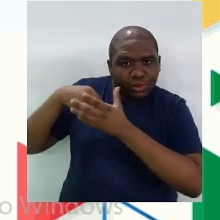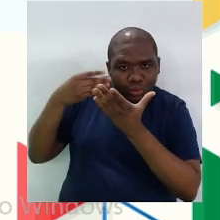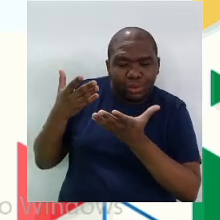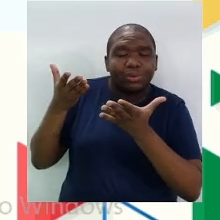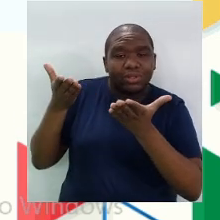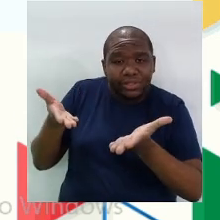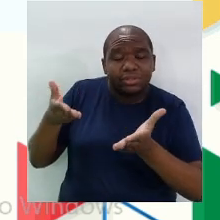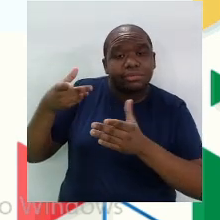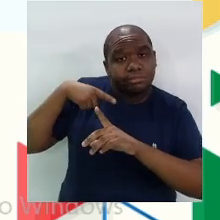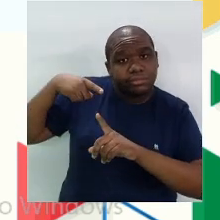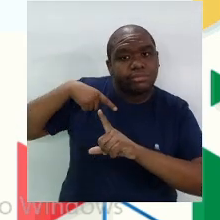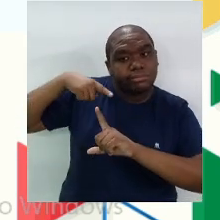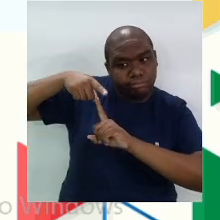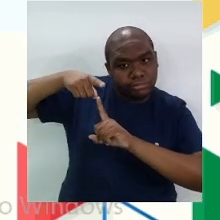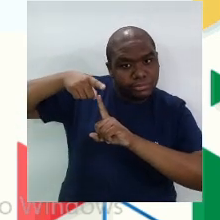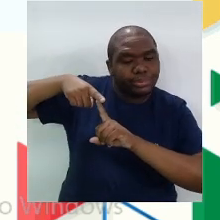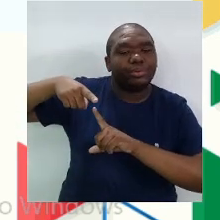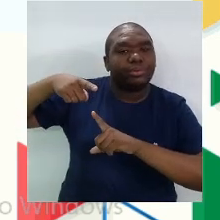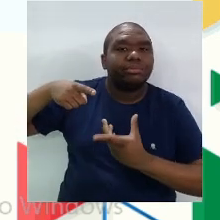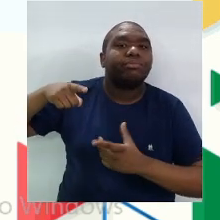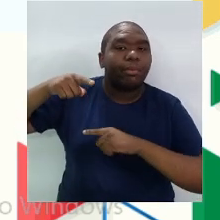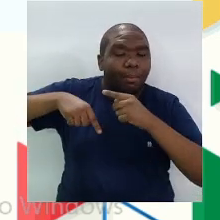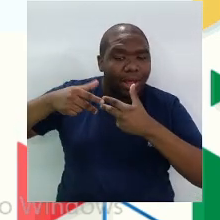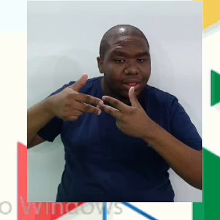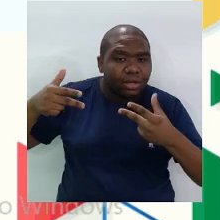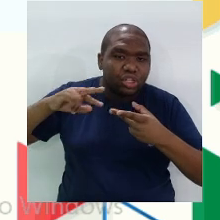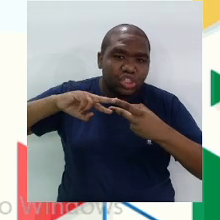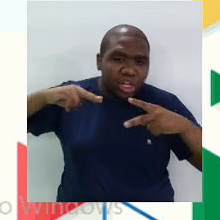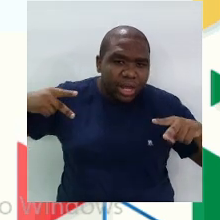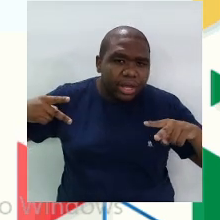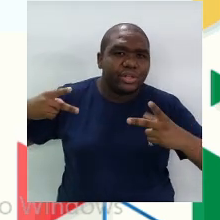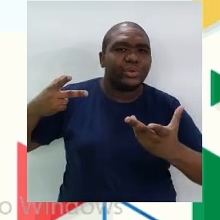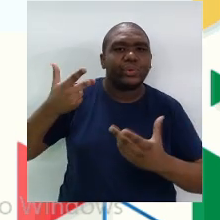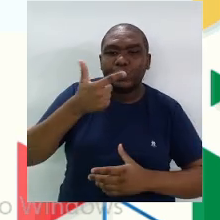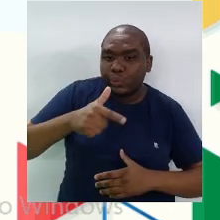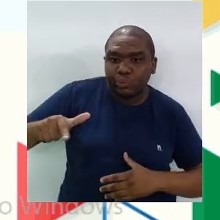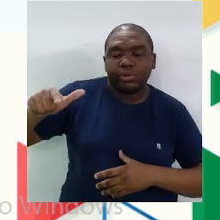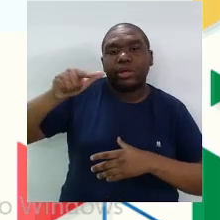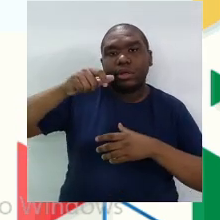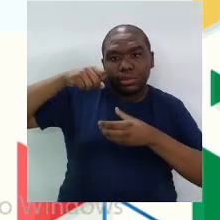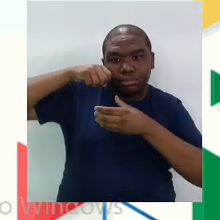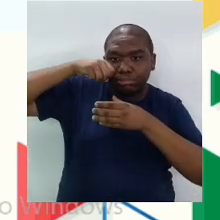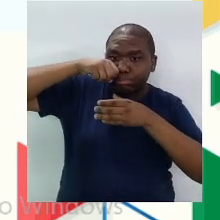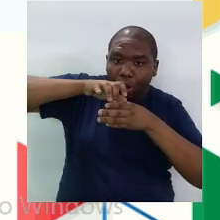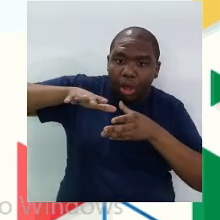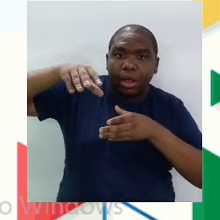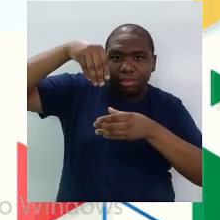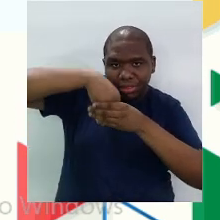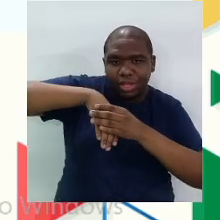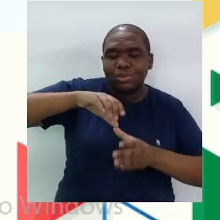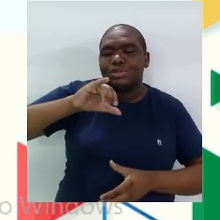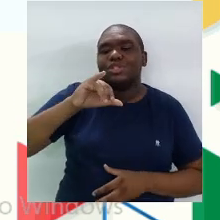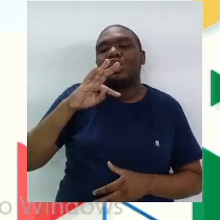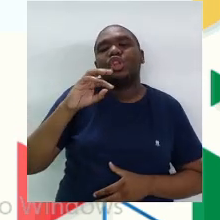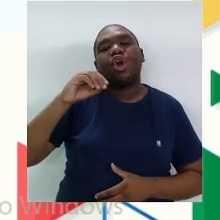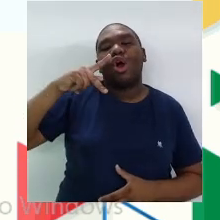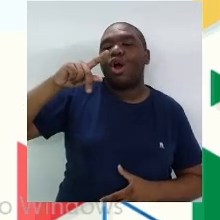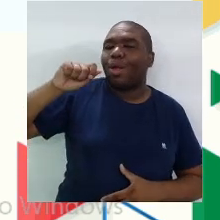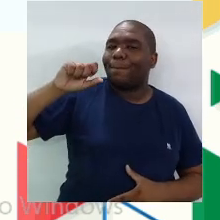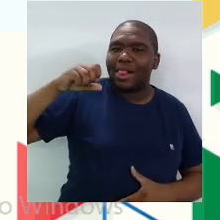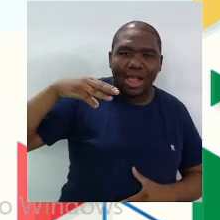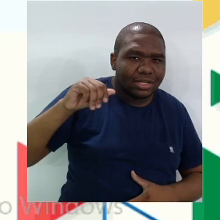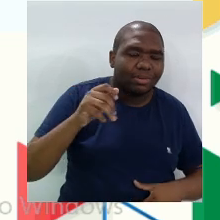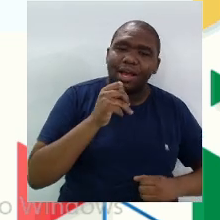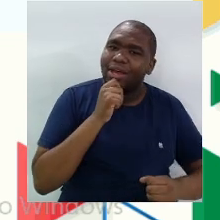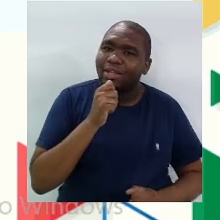Nesse tipo celular, o material genético ele não está espalhado no citoplasma, como nas células que